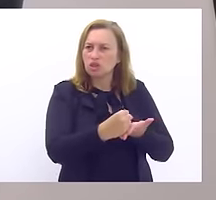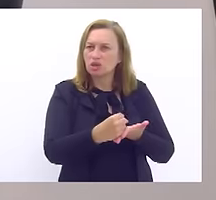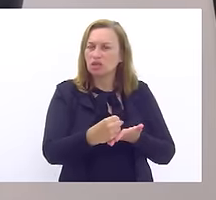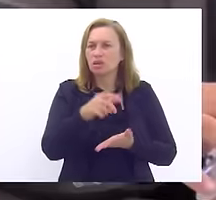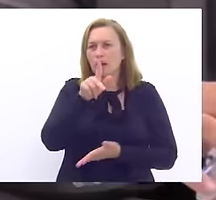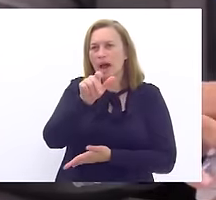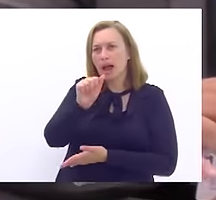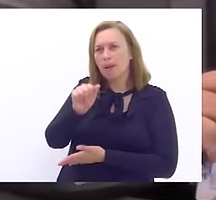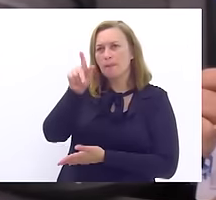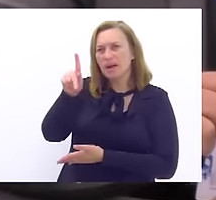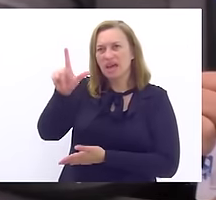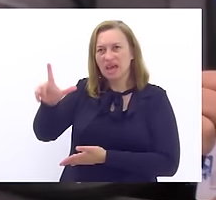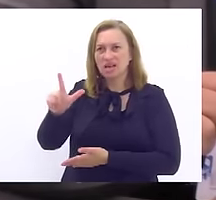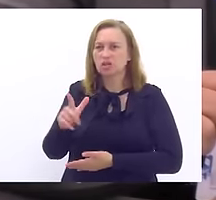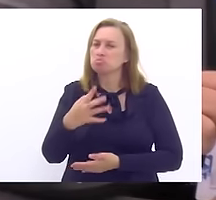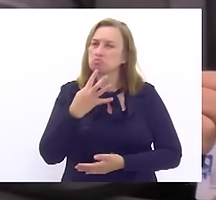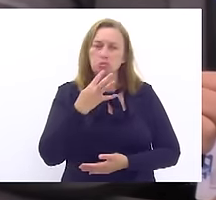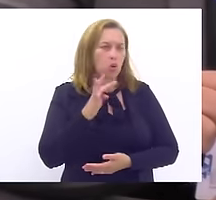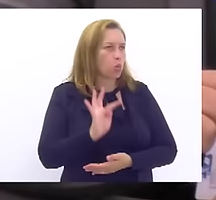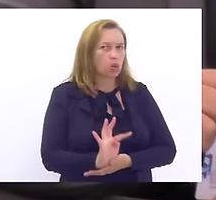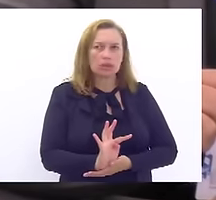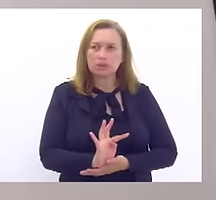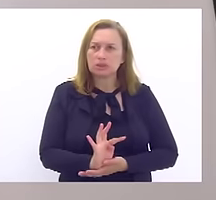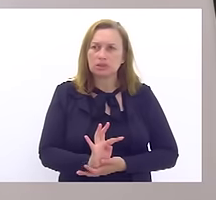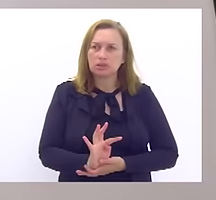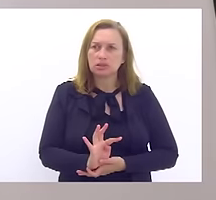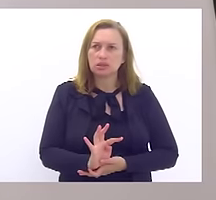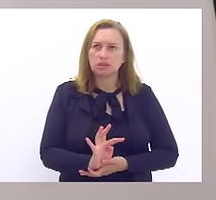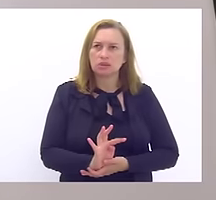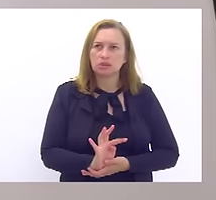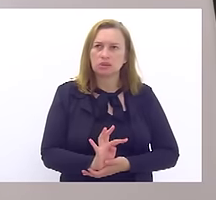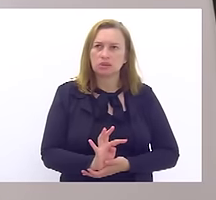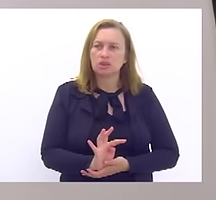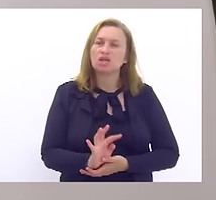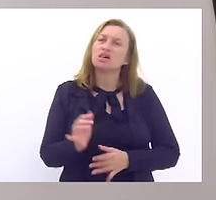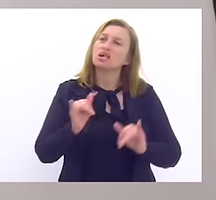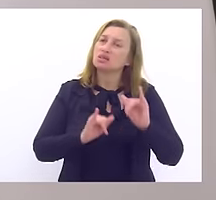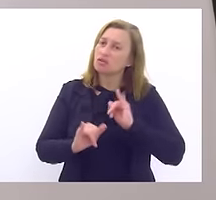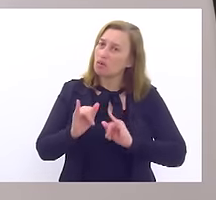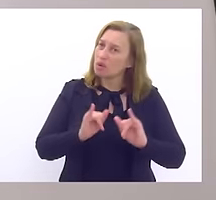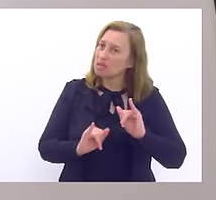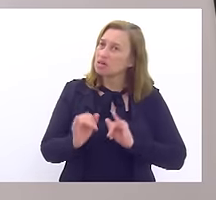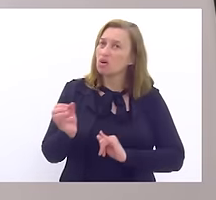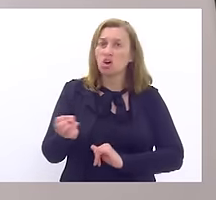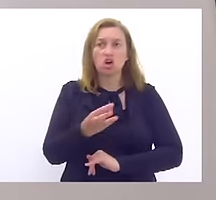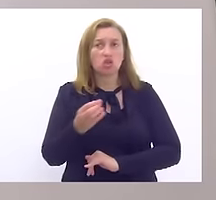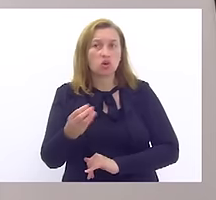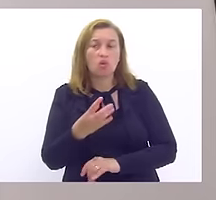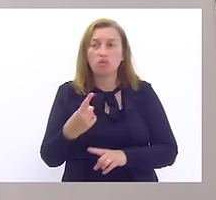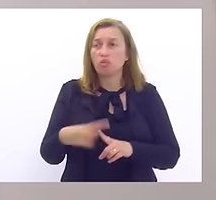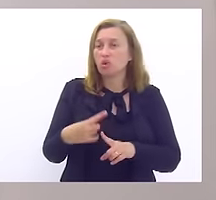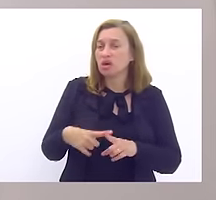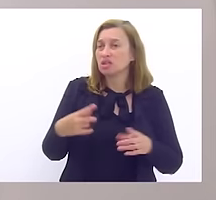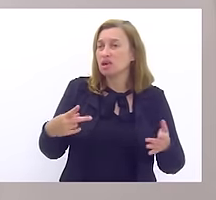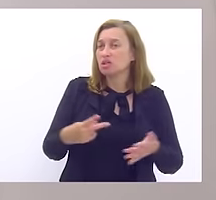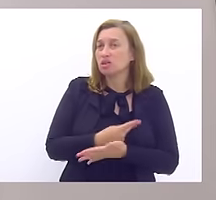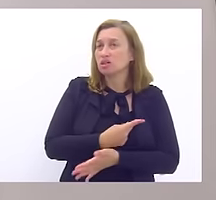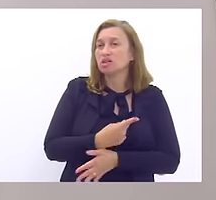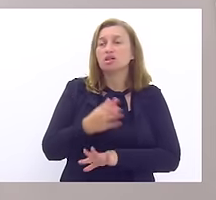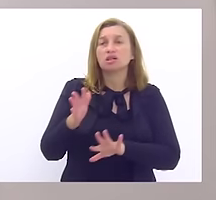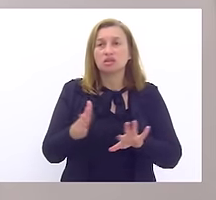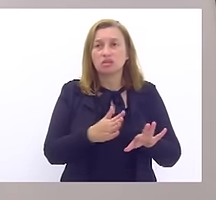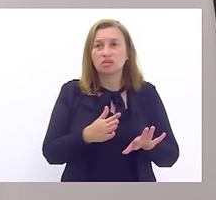da pele eu não tenho conhecimento e essa informação Ela é bem relevante Porque se é fato é hipótese